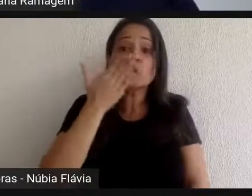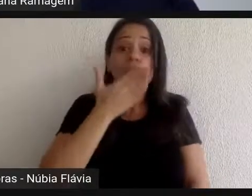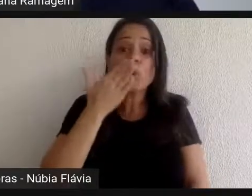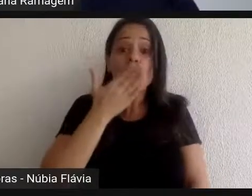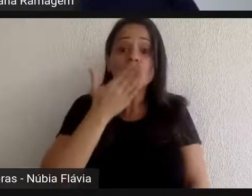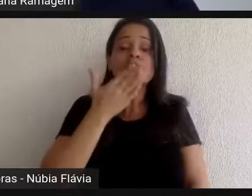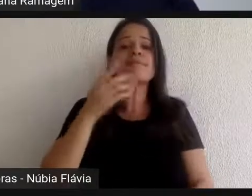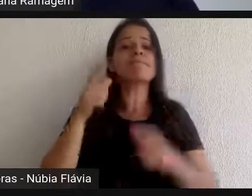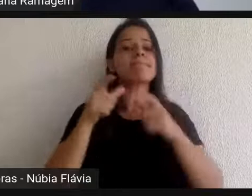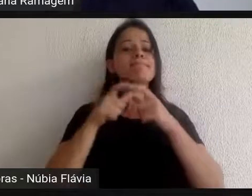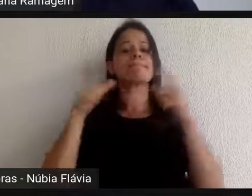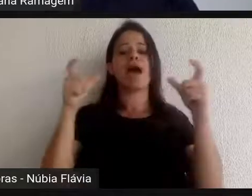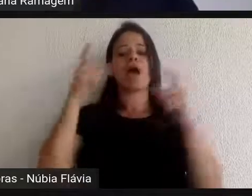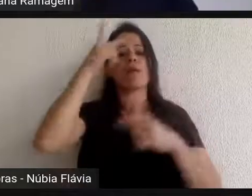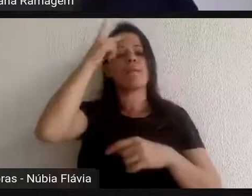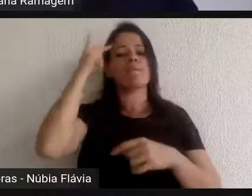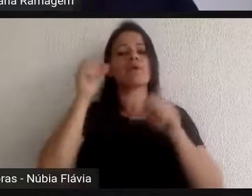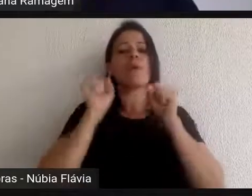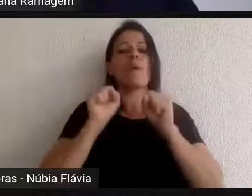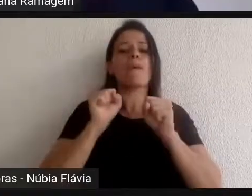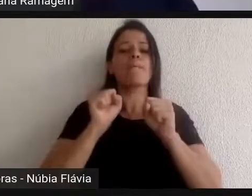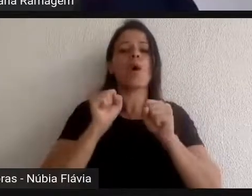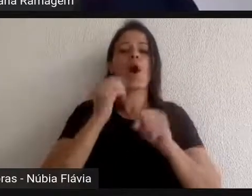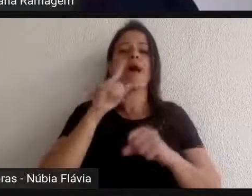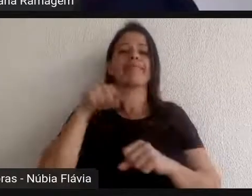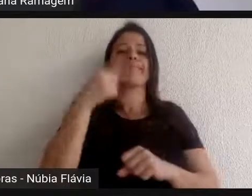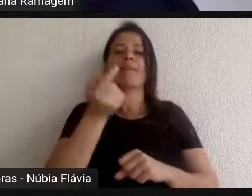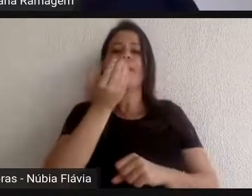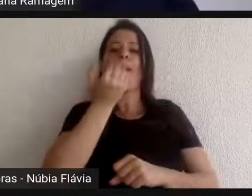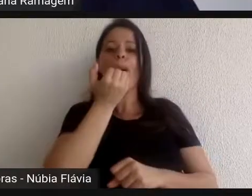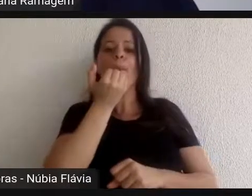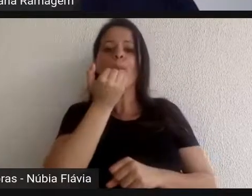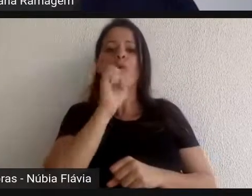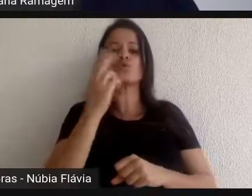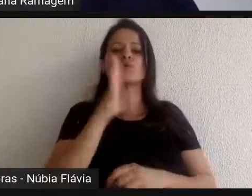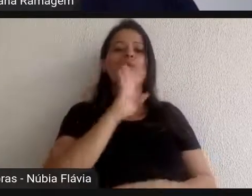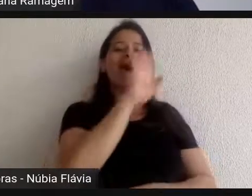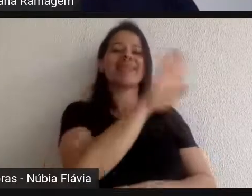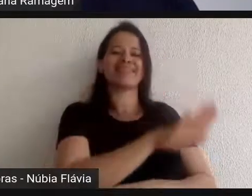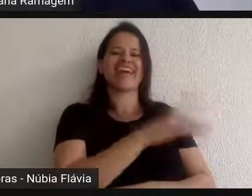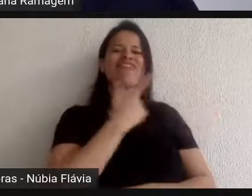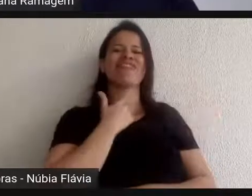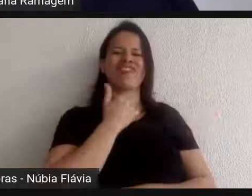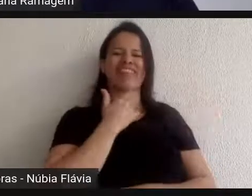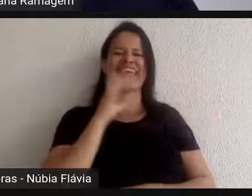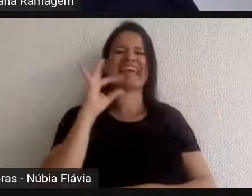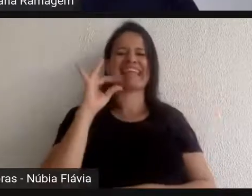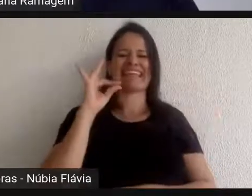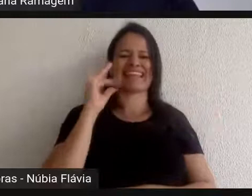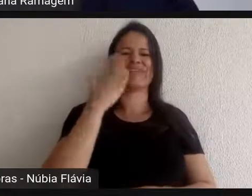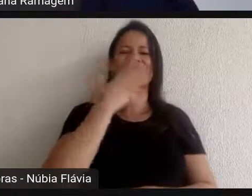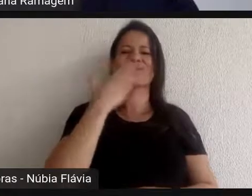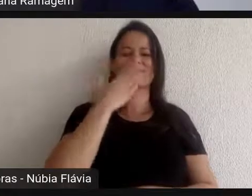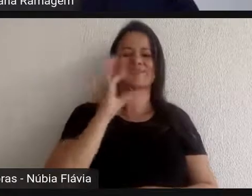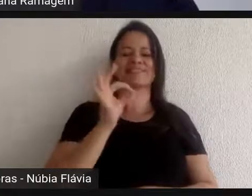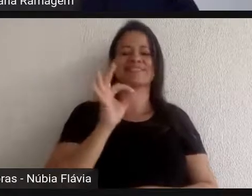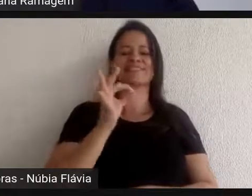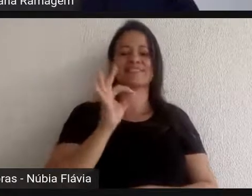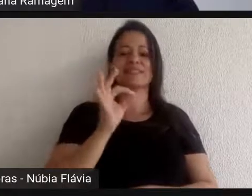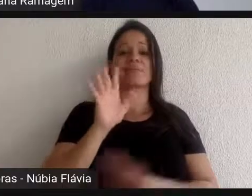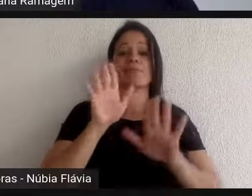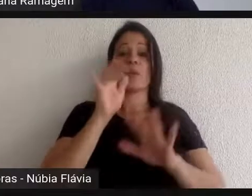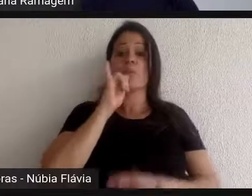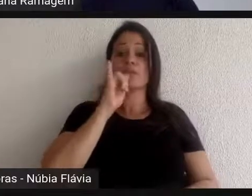das pessoas ou é depois do almoço ou é no meio da tarde, tá? Então, avalia isso. Depois do